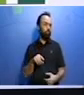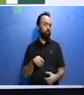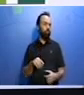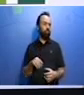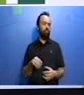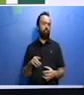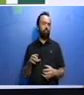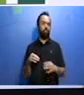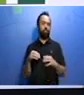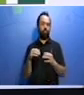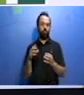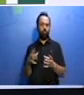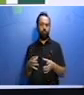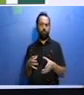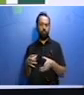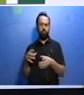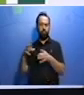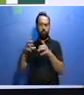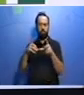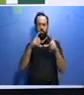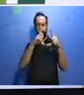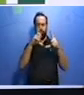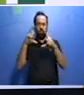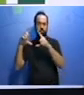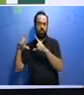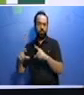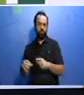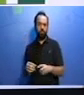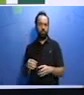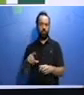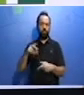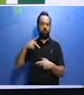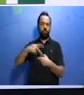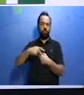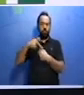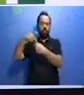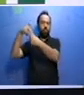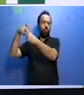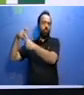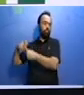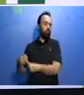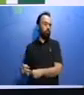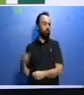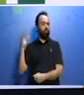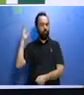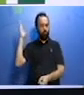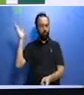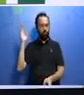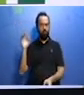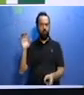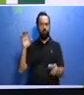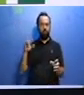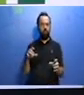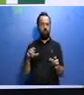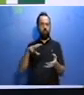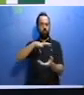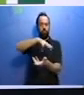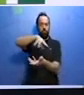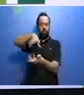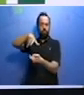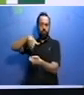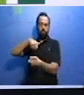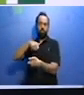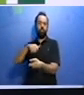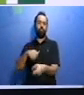petróleo. Aqui nós temos algumas reservas que são chamadas reservas comprovadas, que são aquelas que a